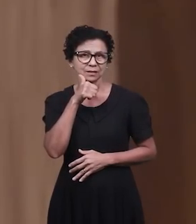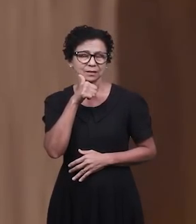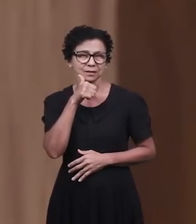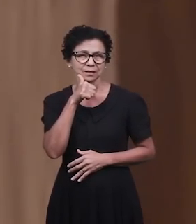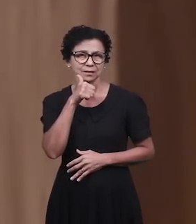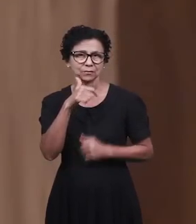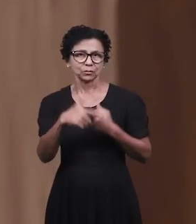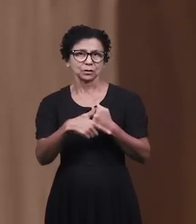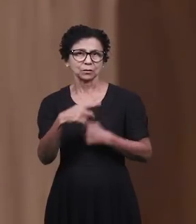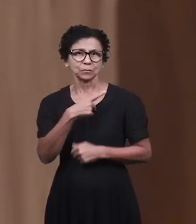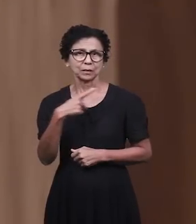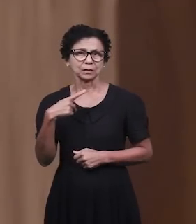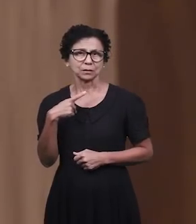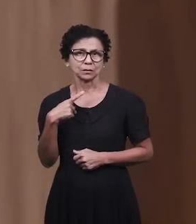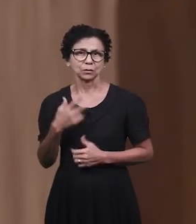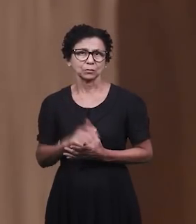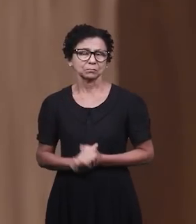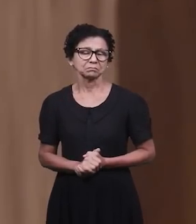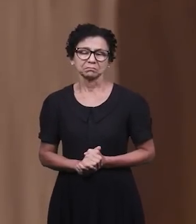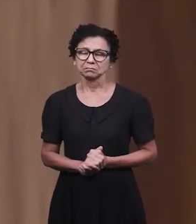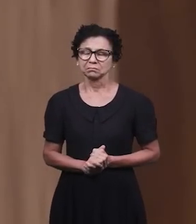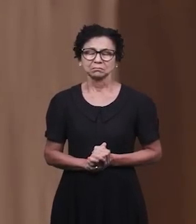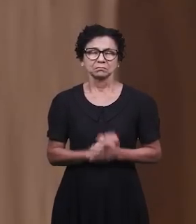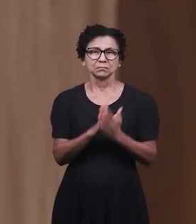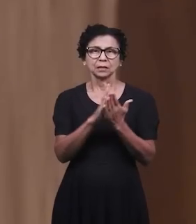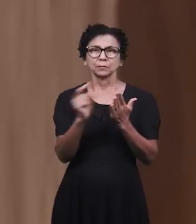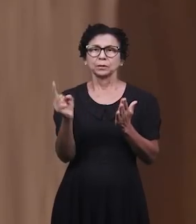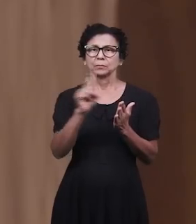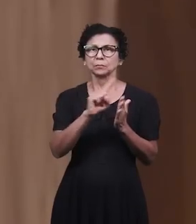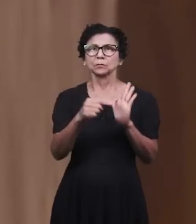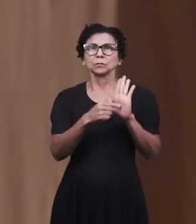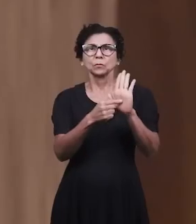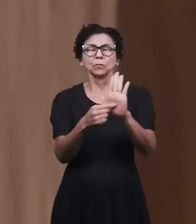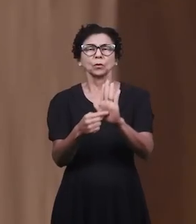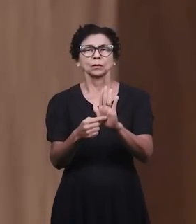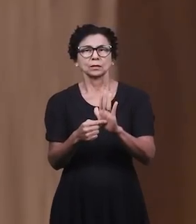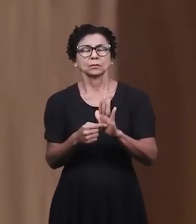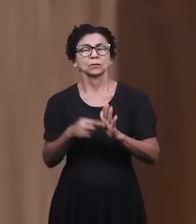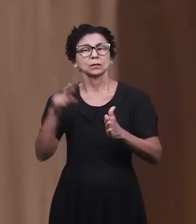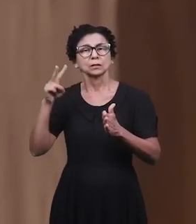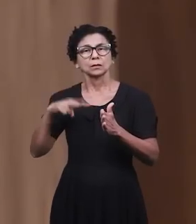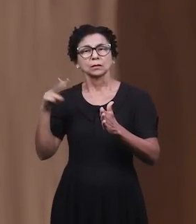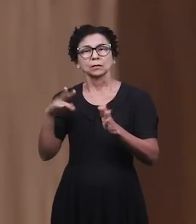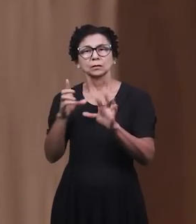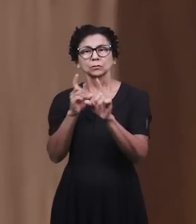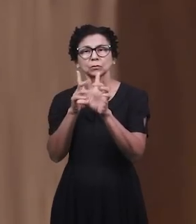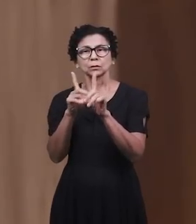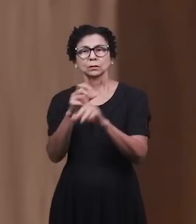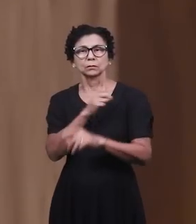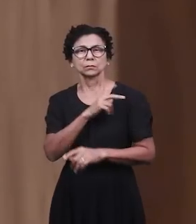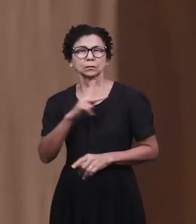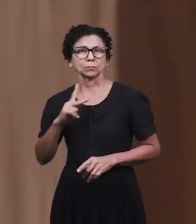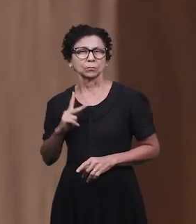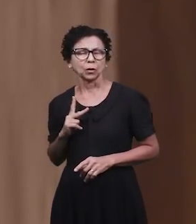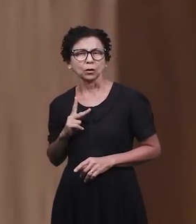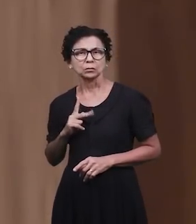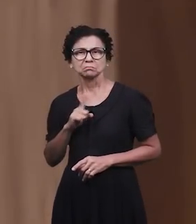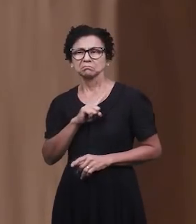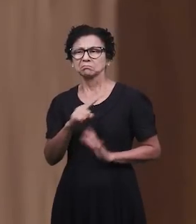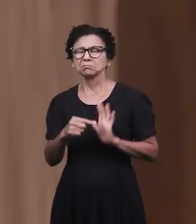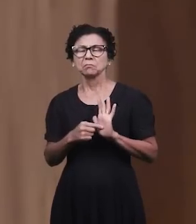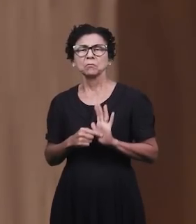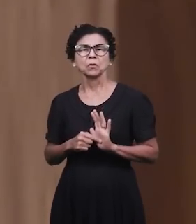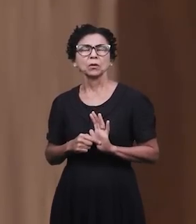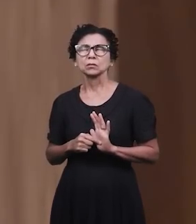não existe em nenhum ponto da palavra de Deus, nós pegamos a doutrina apostólica, de algum evento que